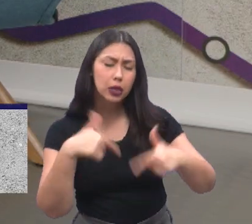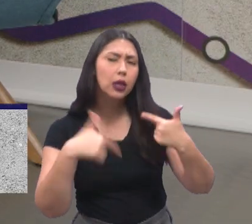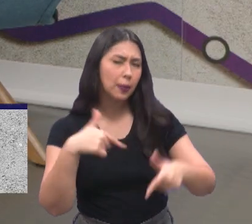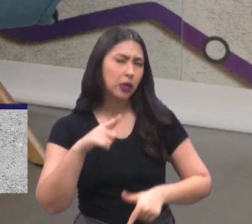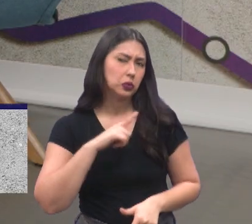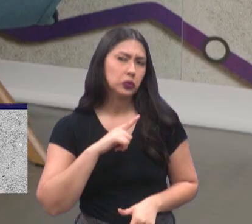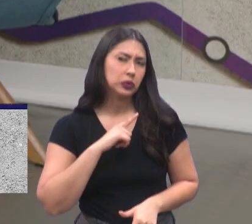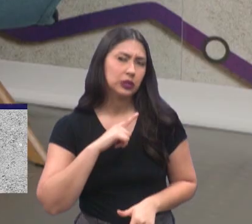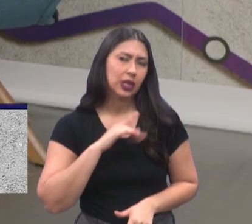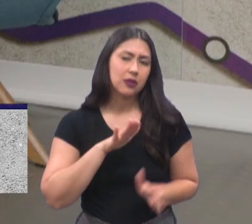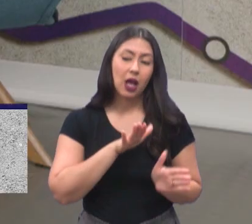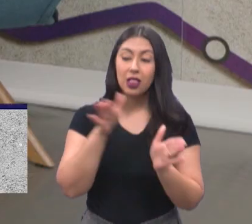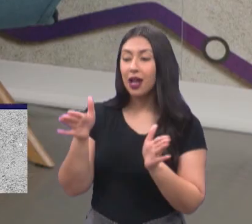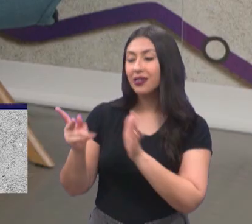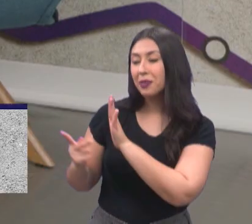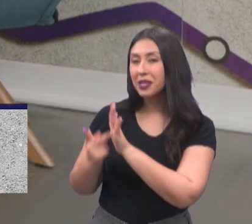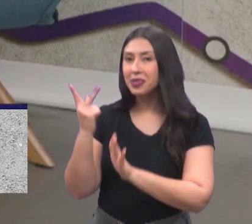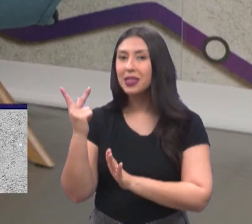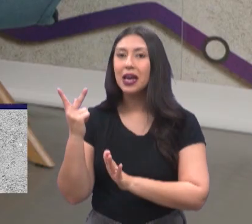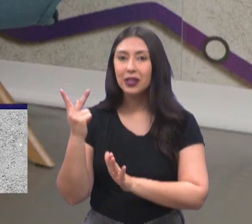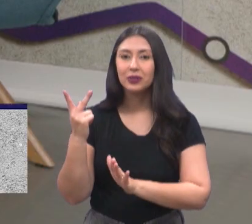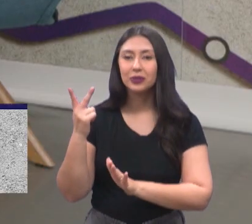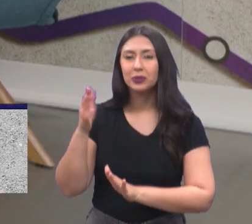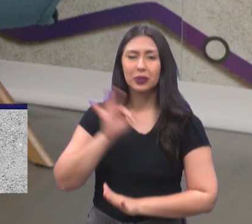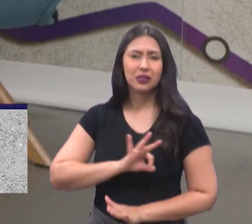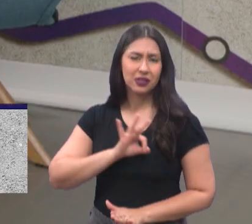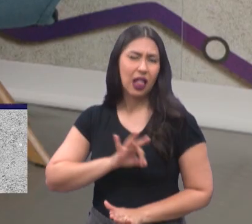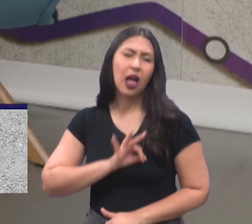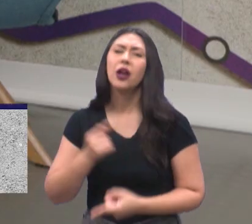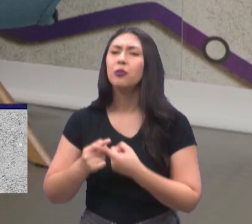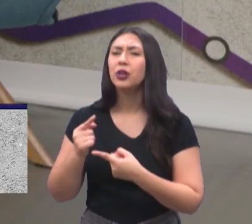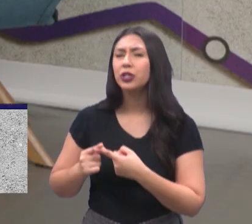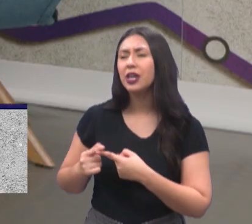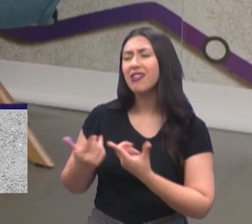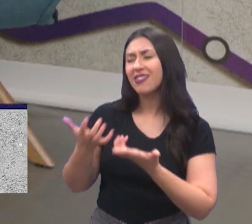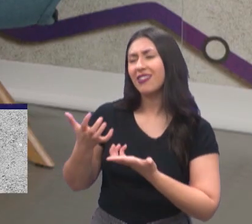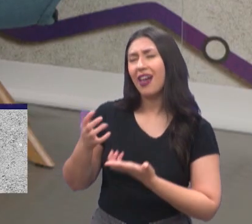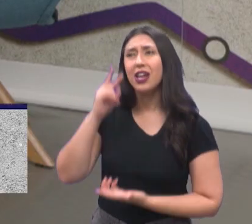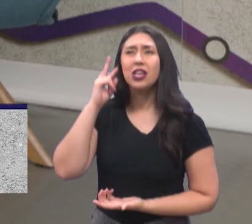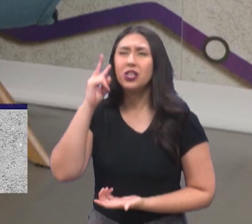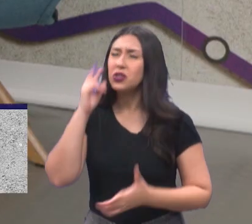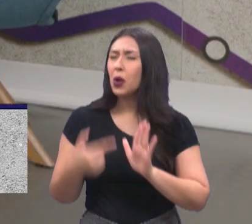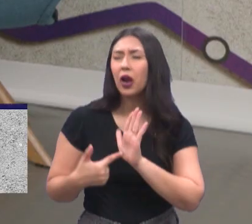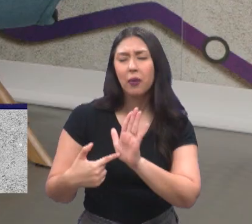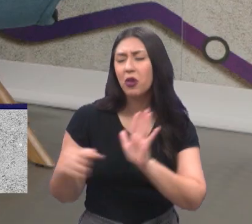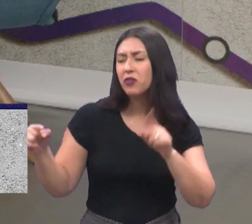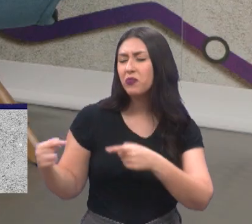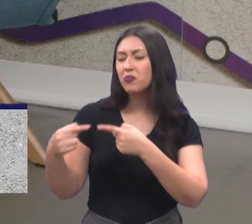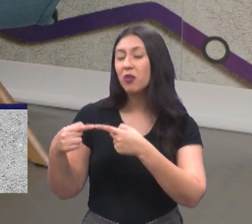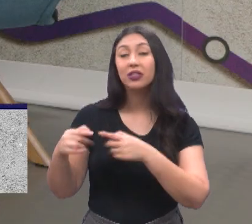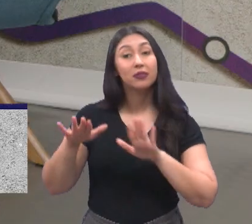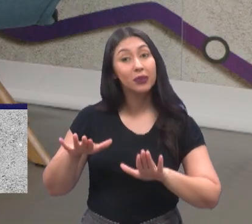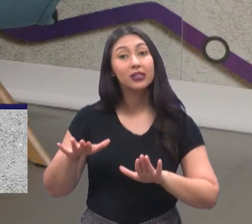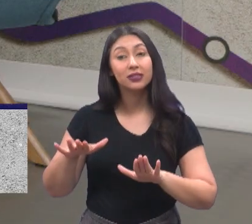tempo e aí ela quer buscar esse trabalho por ser manual, por contar a história dela, por se identificar, mas normalmente